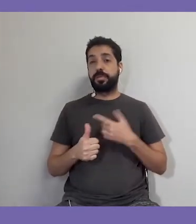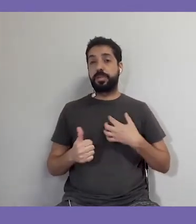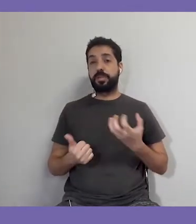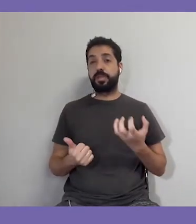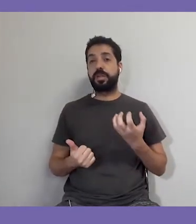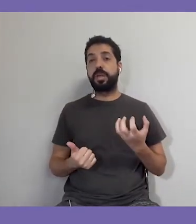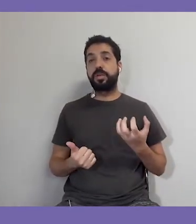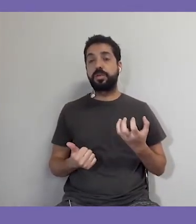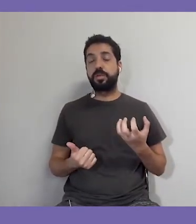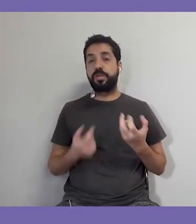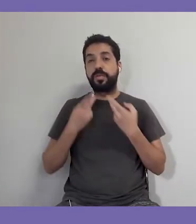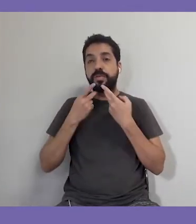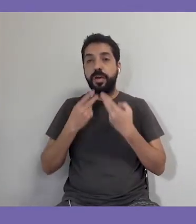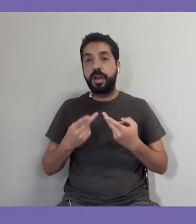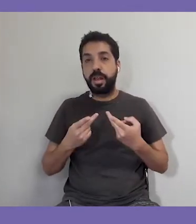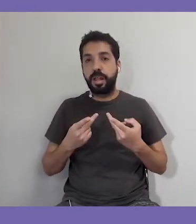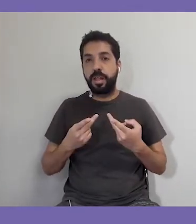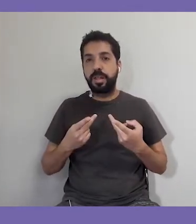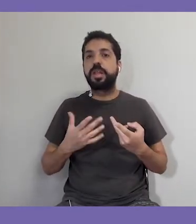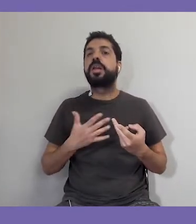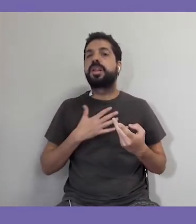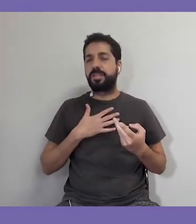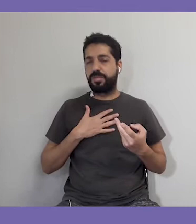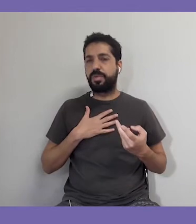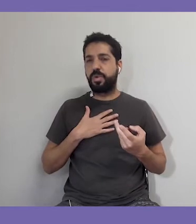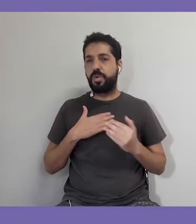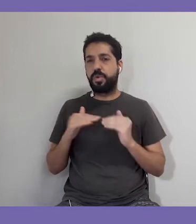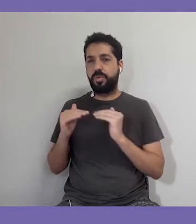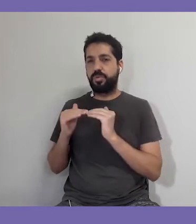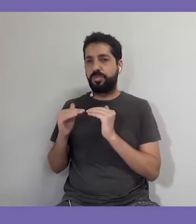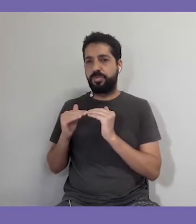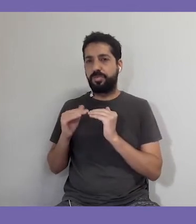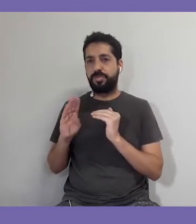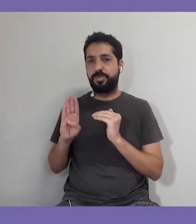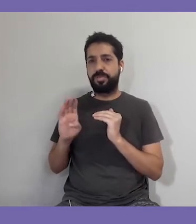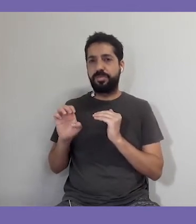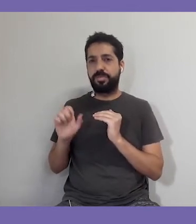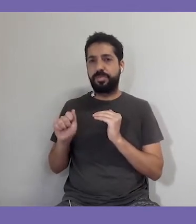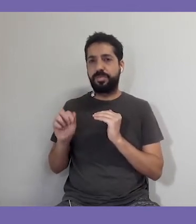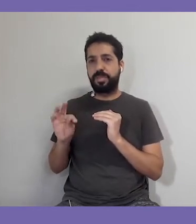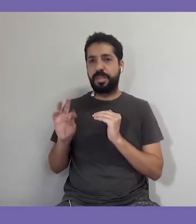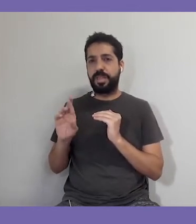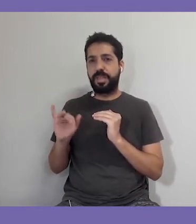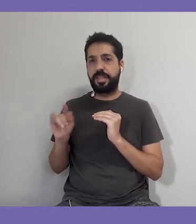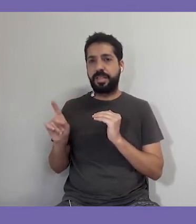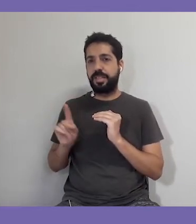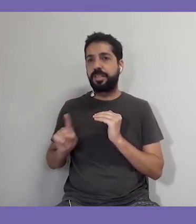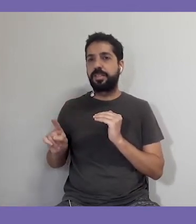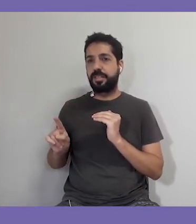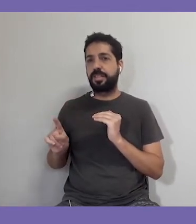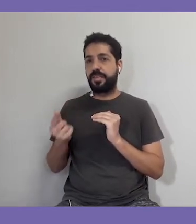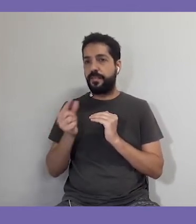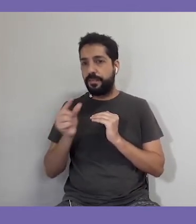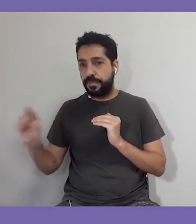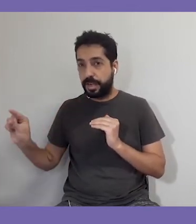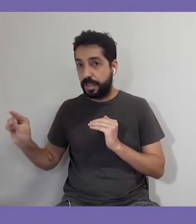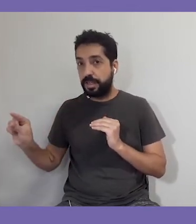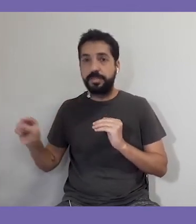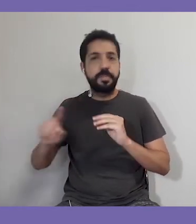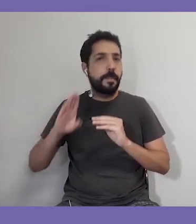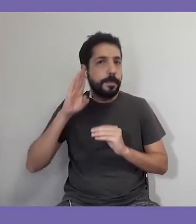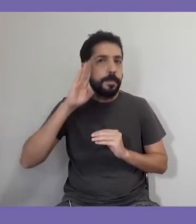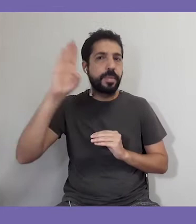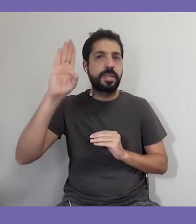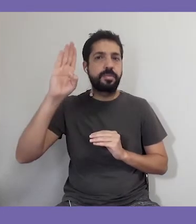Assim, primeiro eu queria dizer assim que eu compartilho muito dessa ideia da Beatriz, assim,